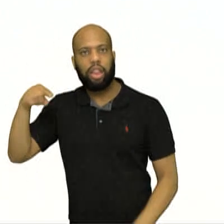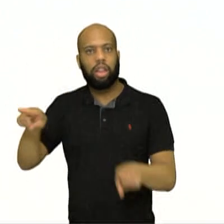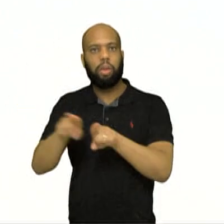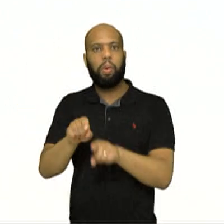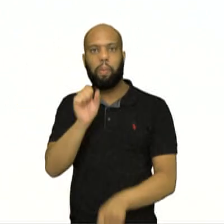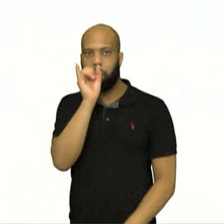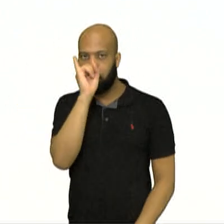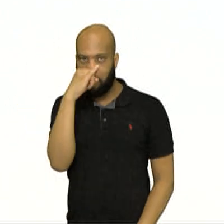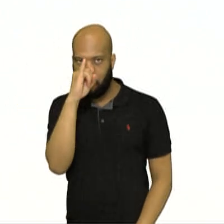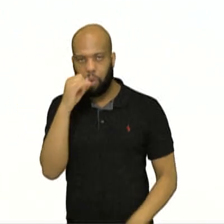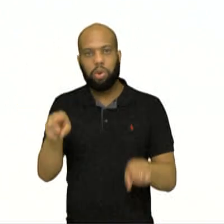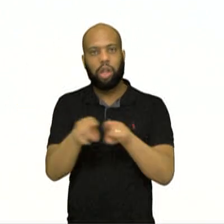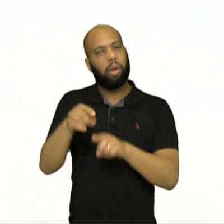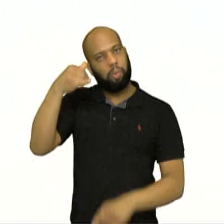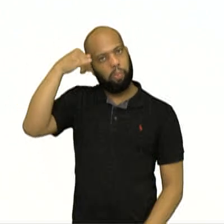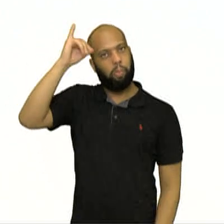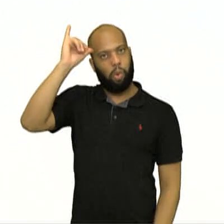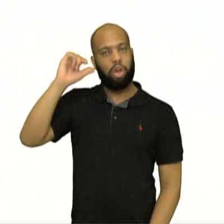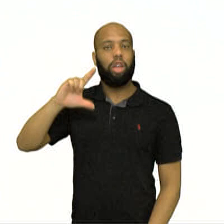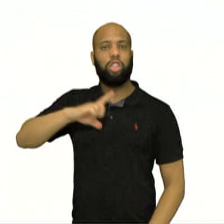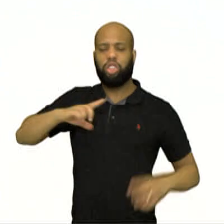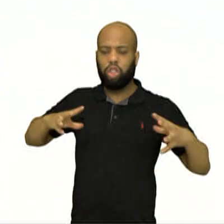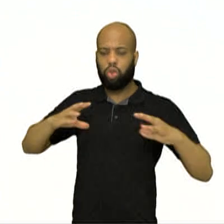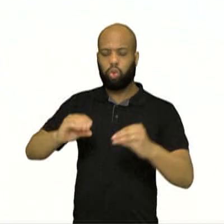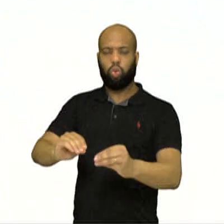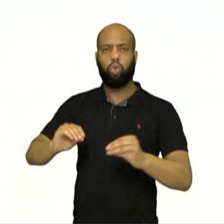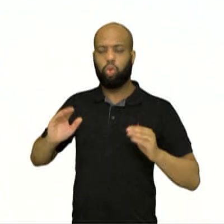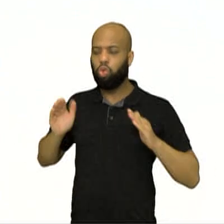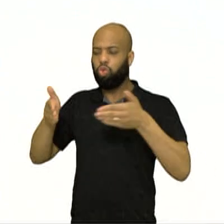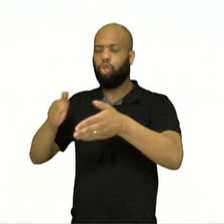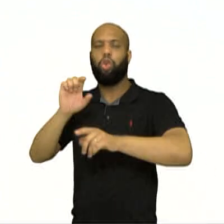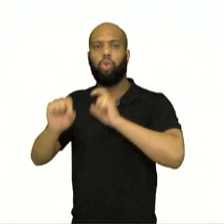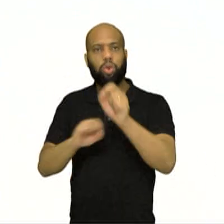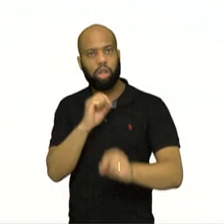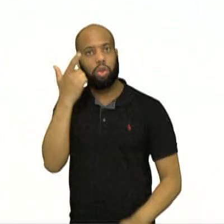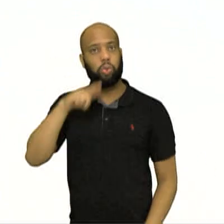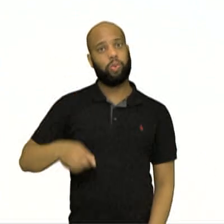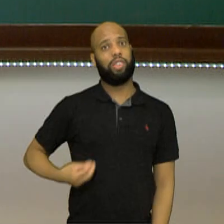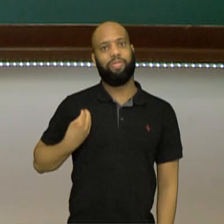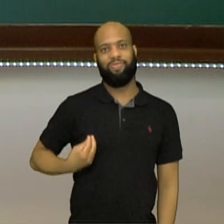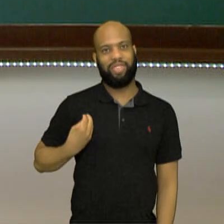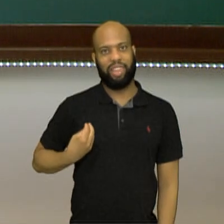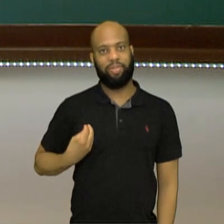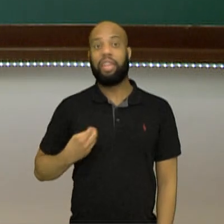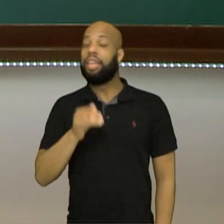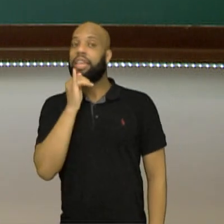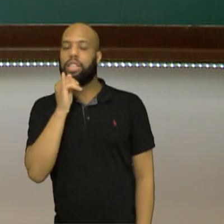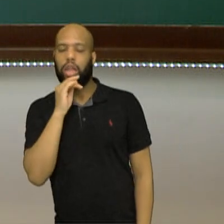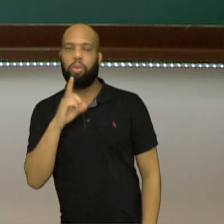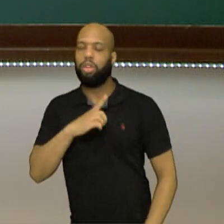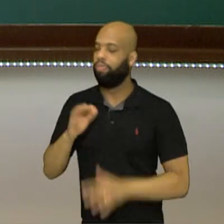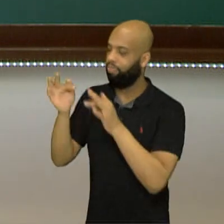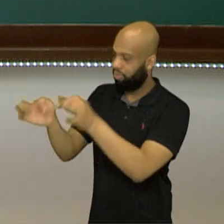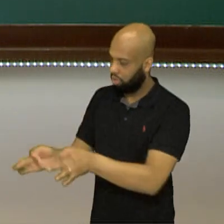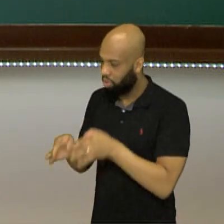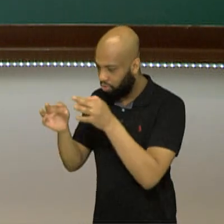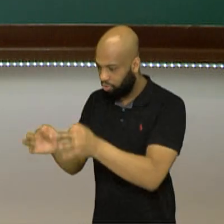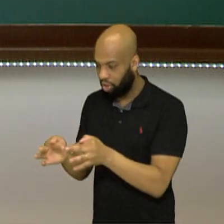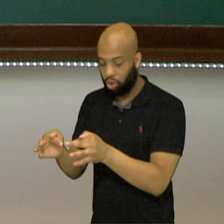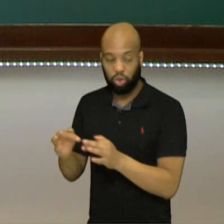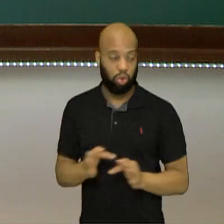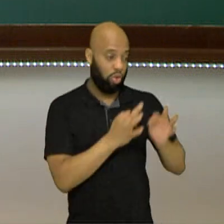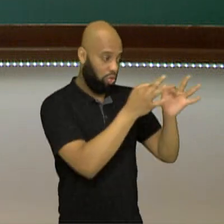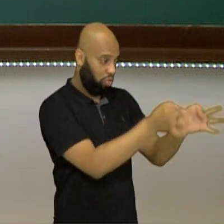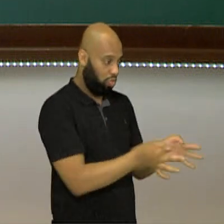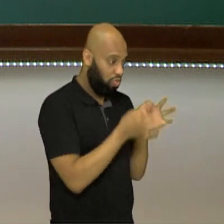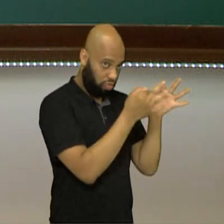E era tudo voltado para a subsistência. Ou seja, pessoal, era difícil ter uma relação de um feudo, uma relação comercial, com outro